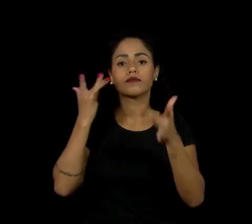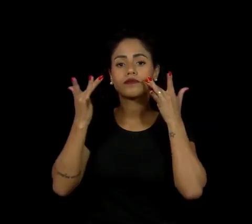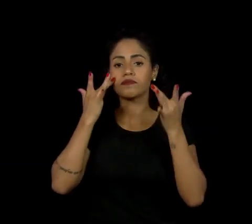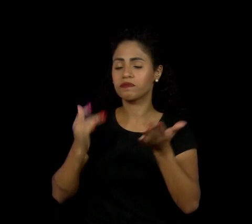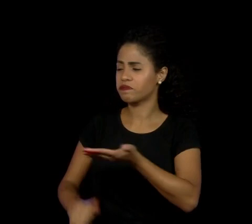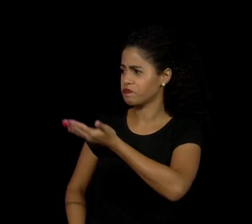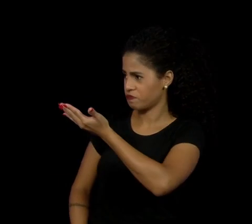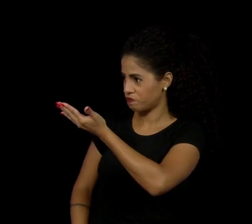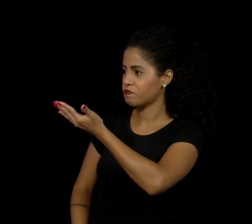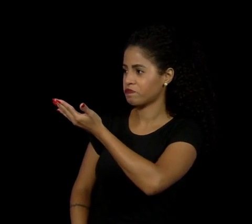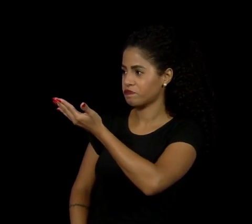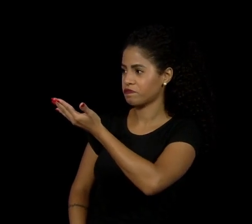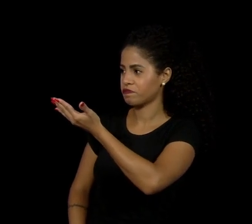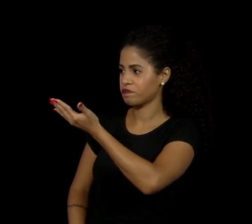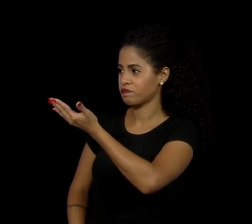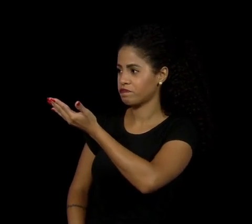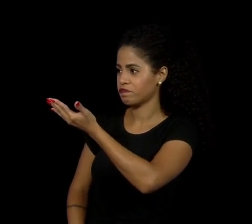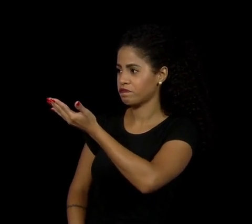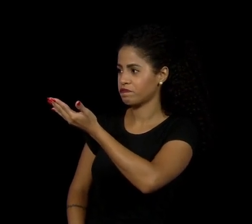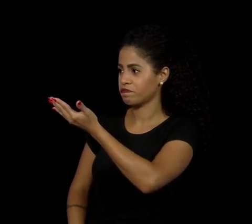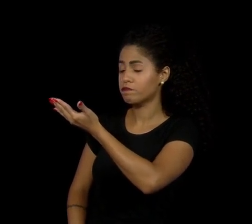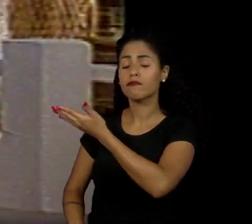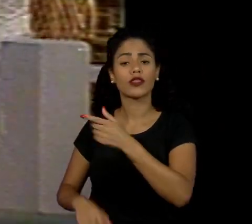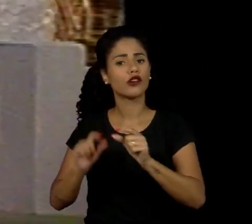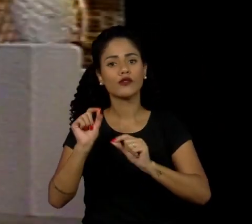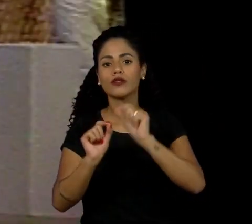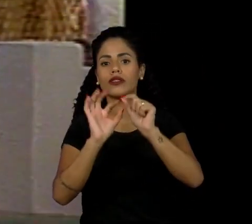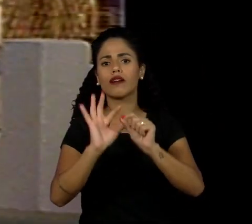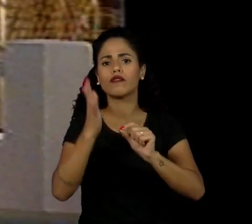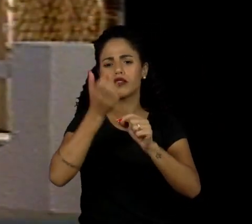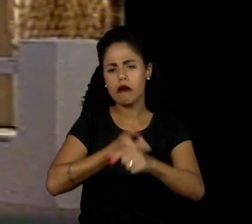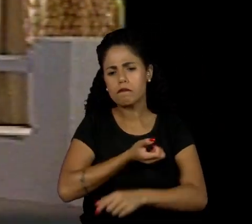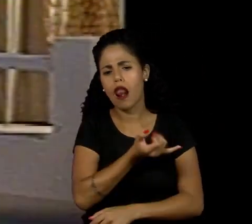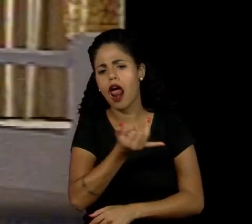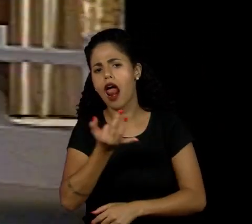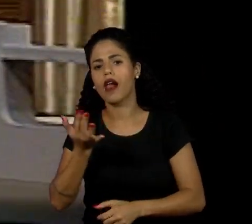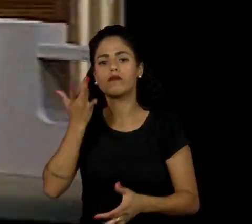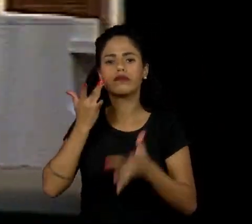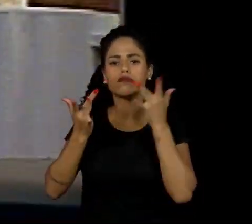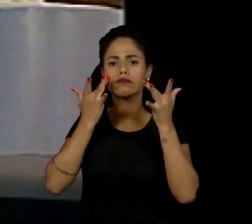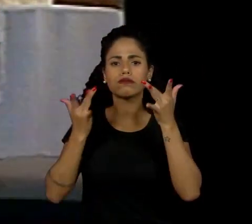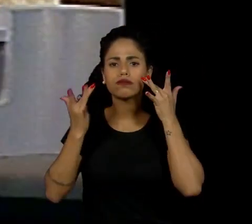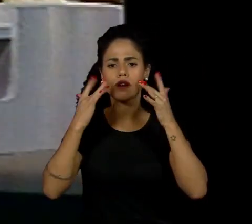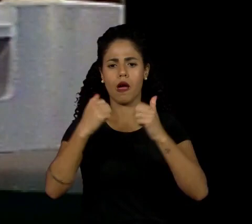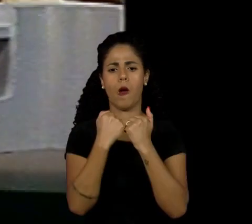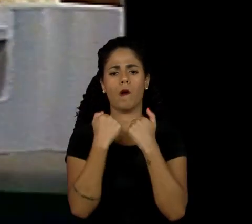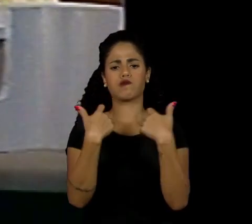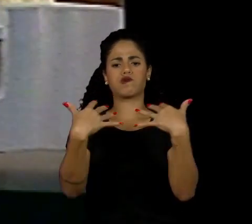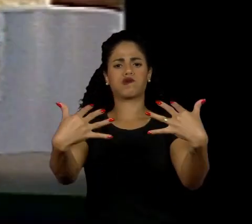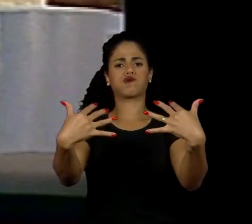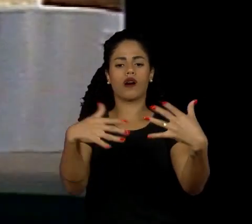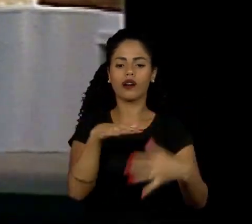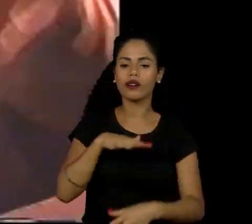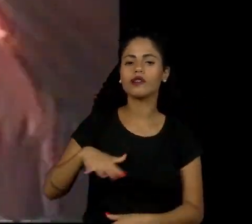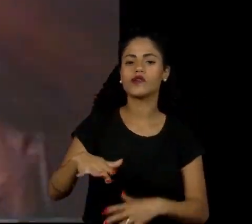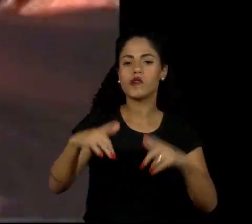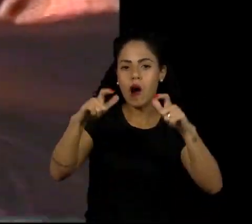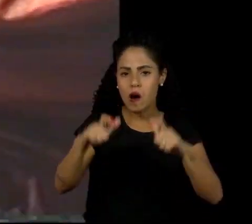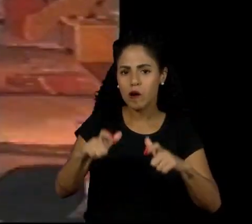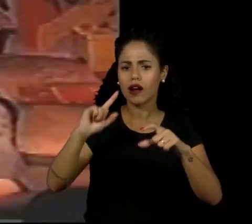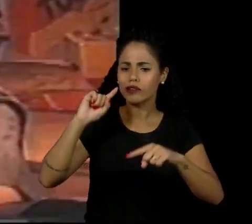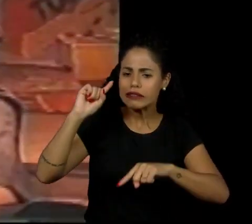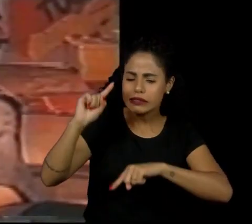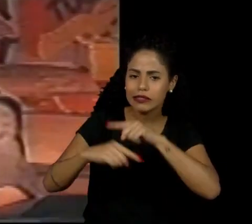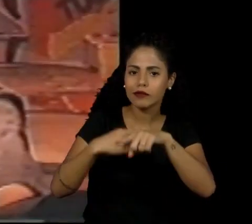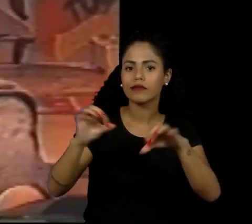da Pele, da dramaturga Consuelo de Castro, inúmeras montagens ocuparam o simpático espaço. Tempos